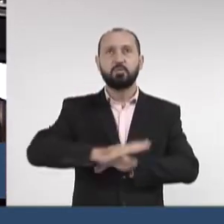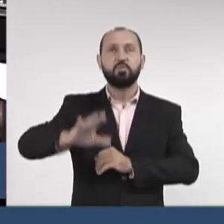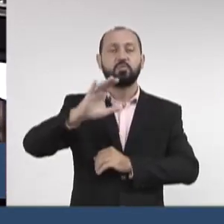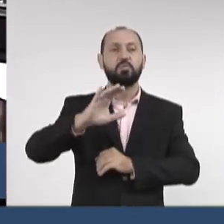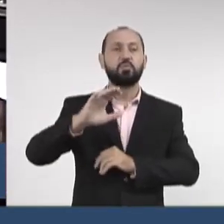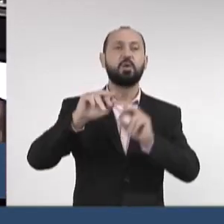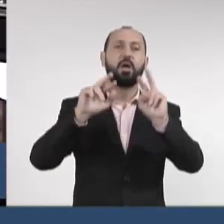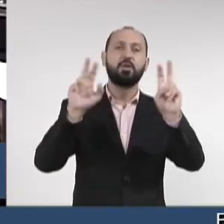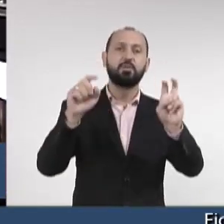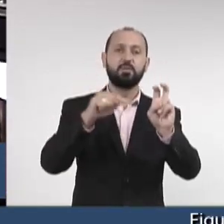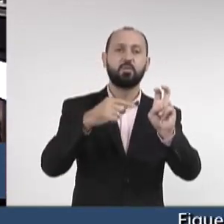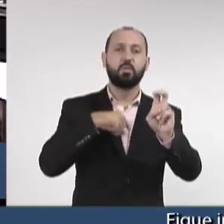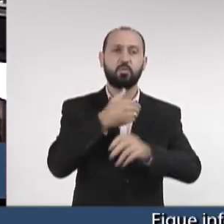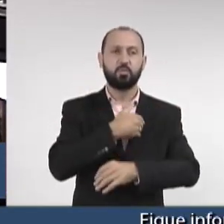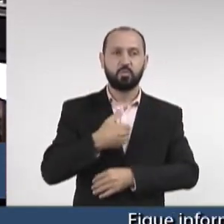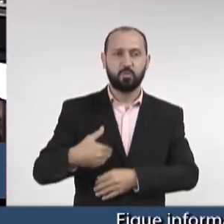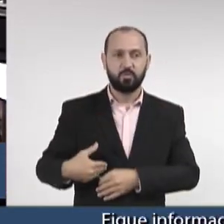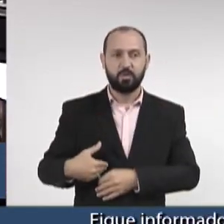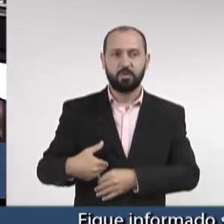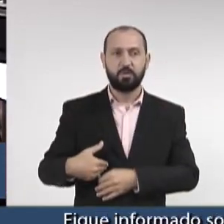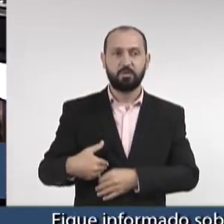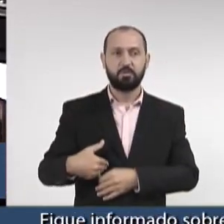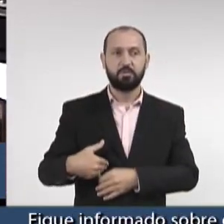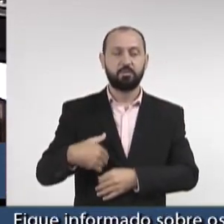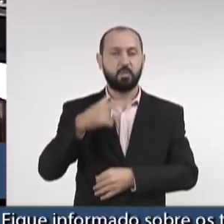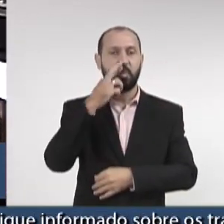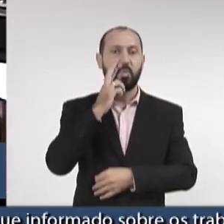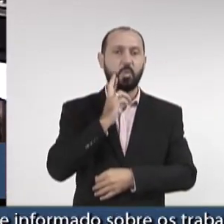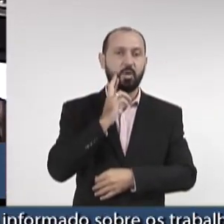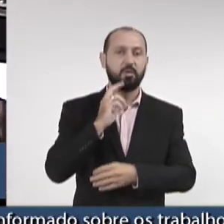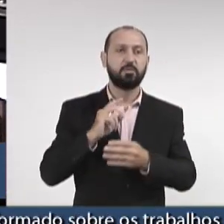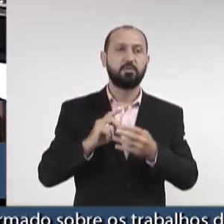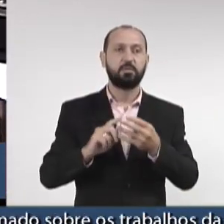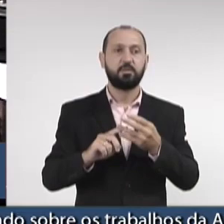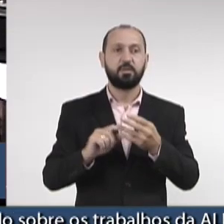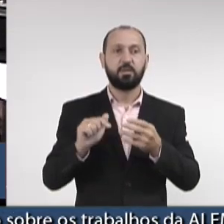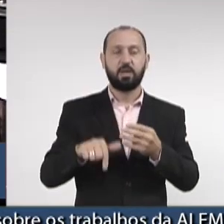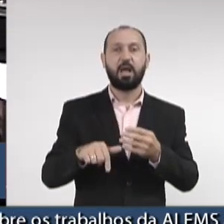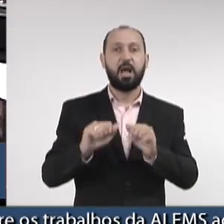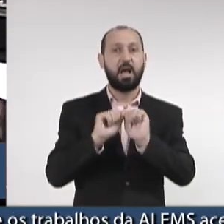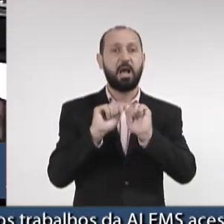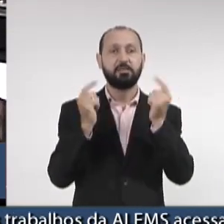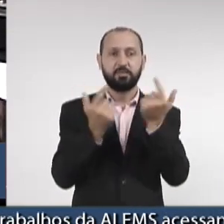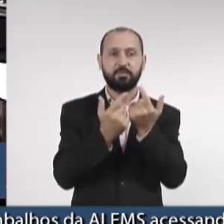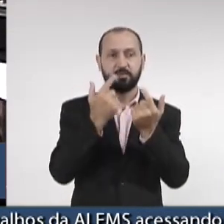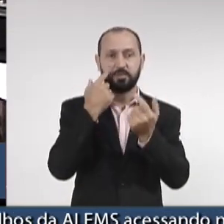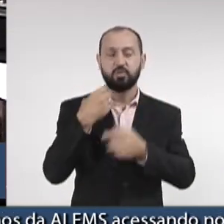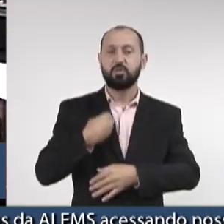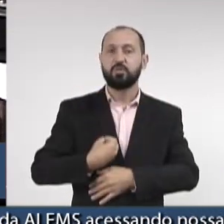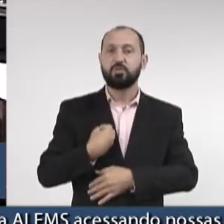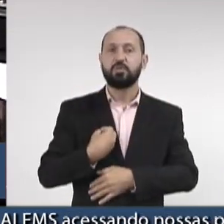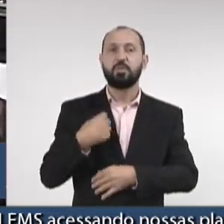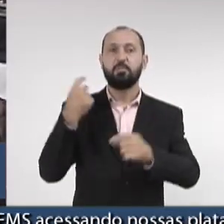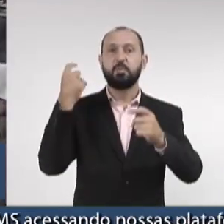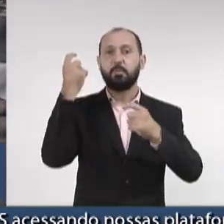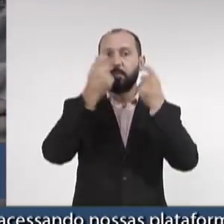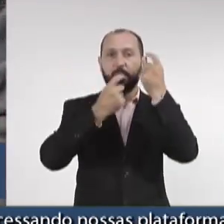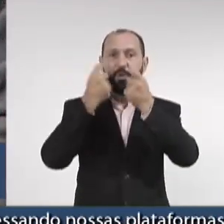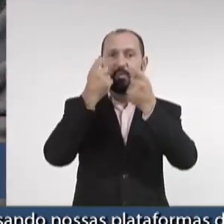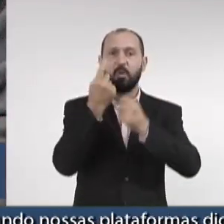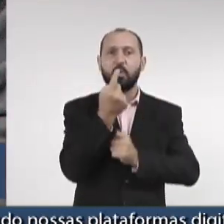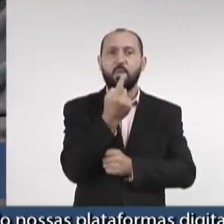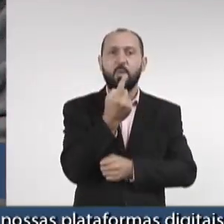E, infelizmente, deputado Zé Teixeira, apareceu como pessoas que também estão